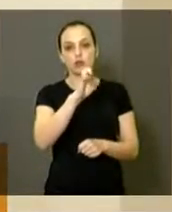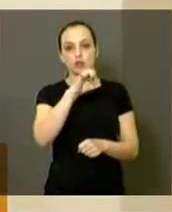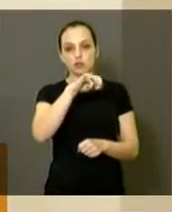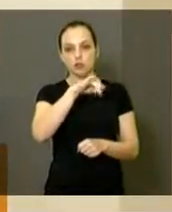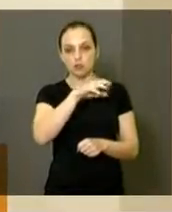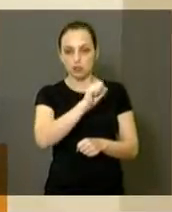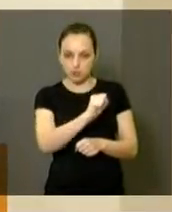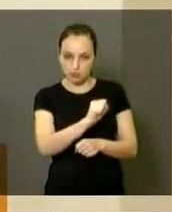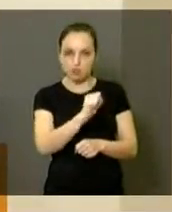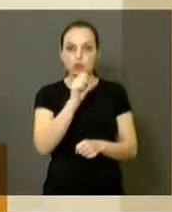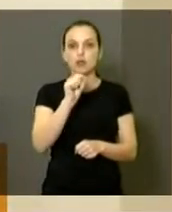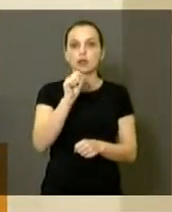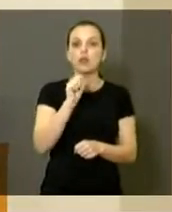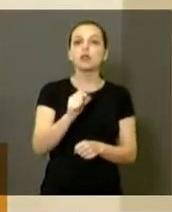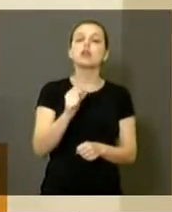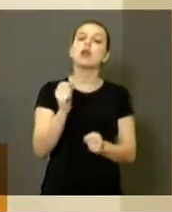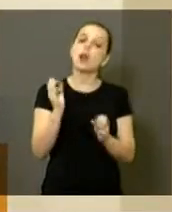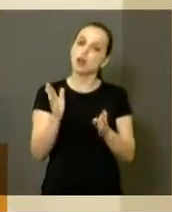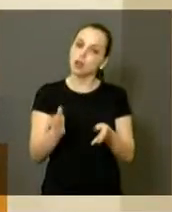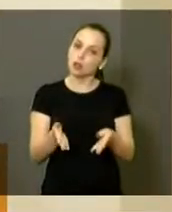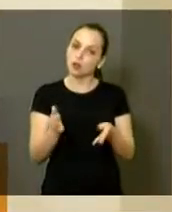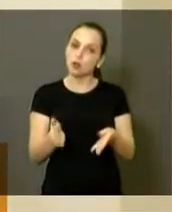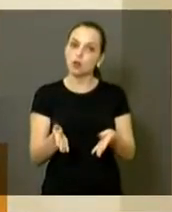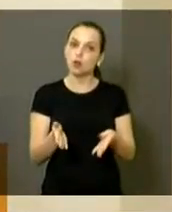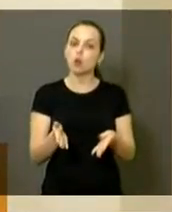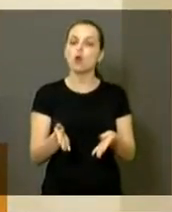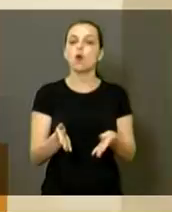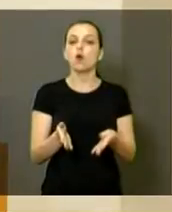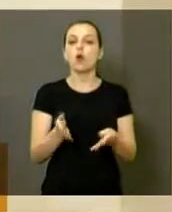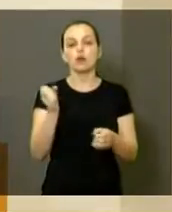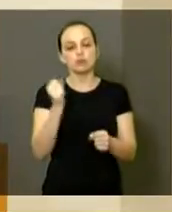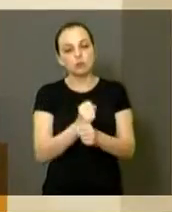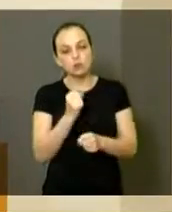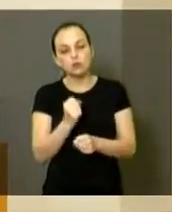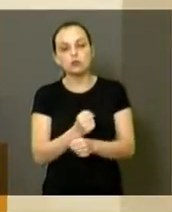Assinou e agora vai sair o vestiário e